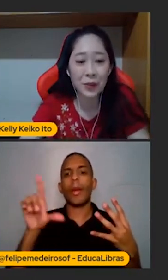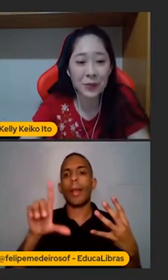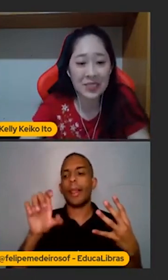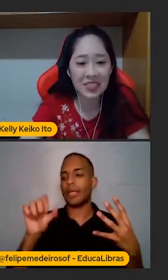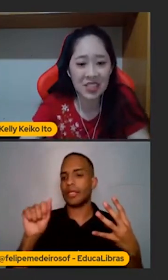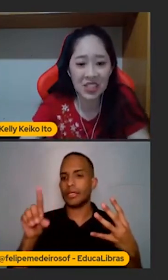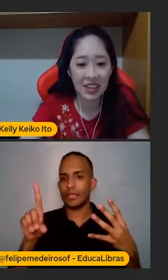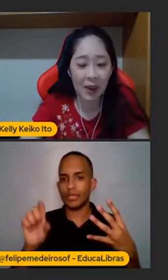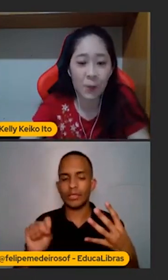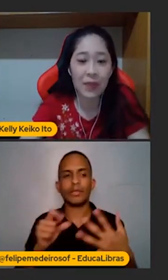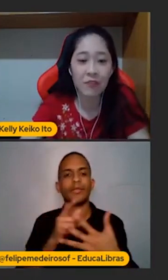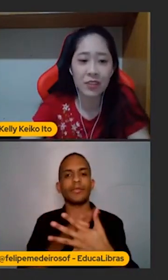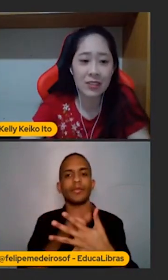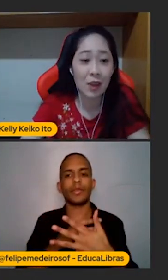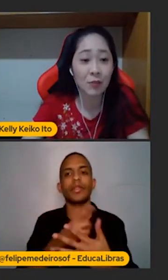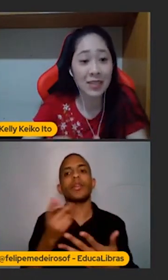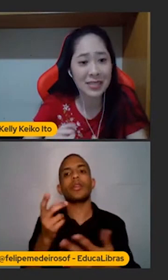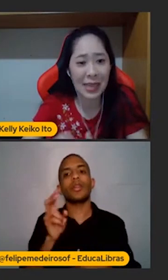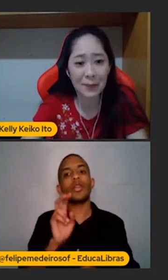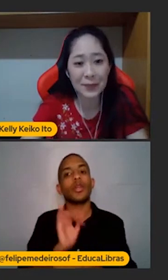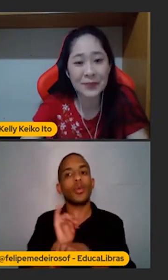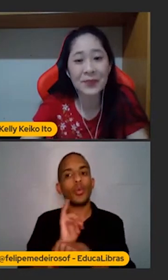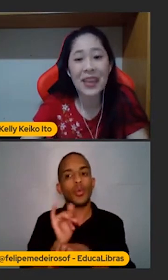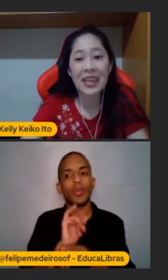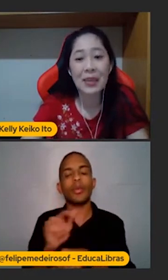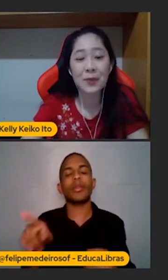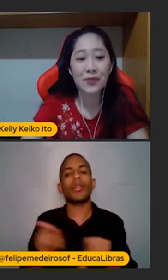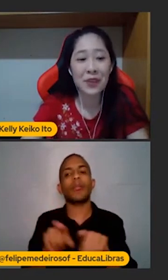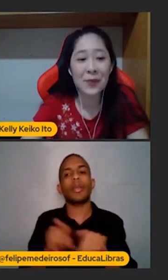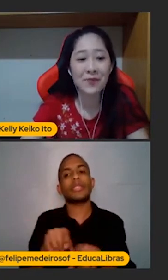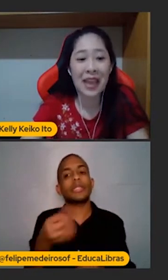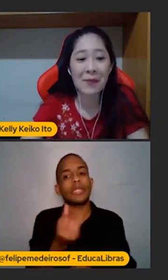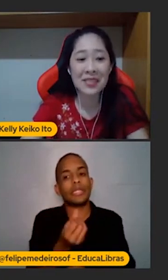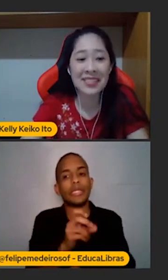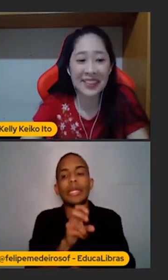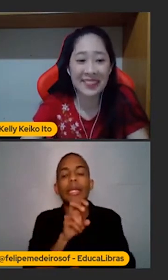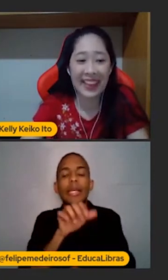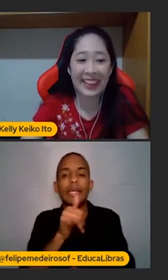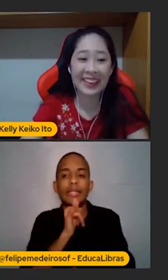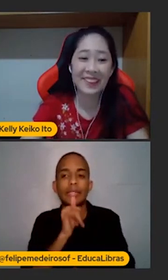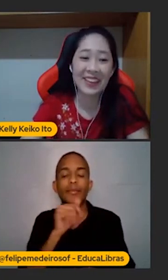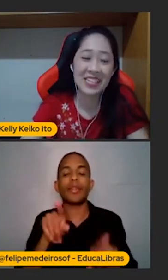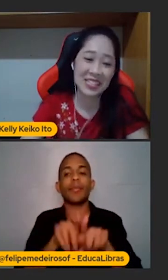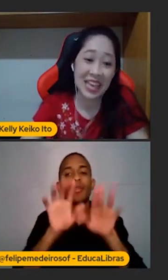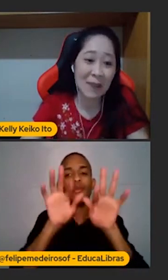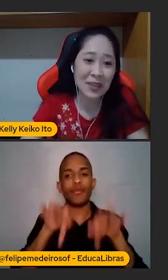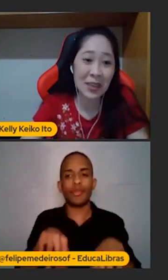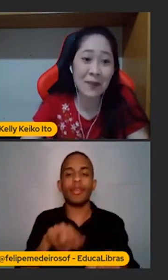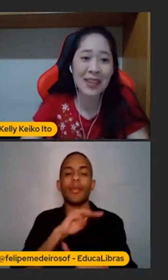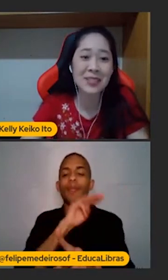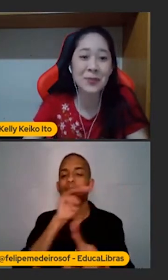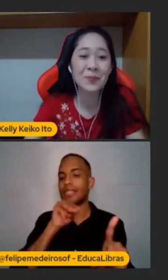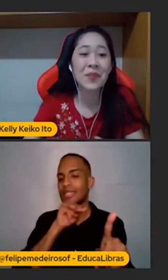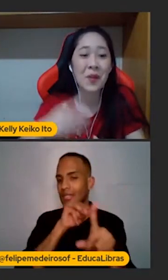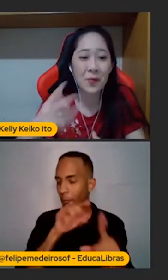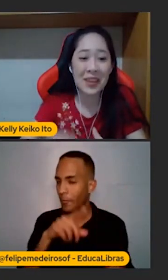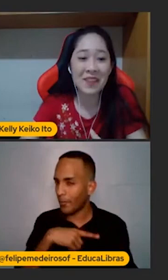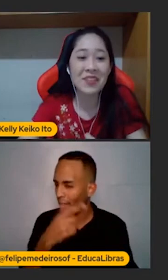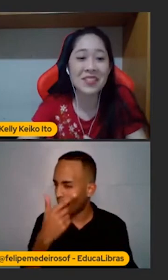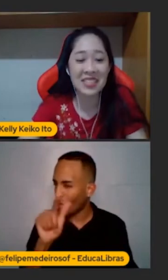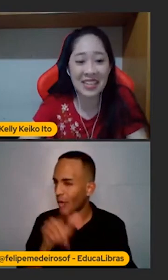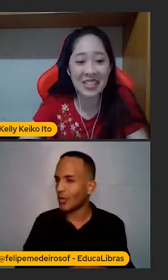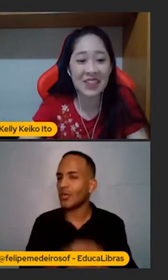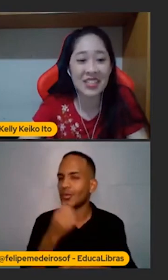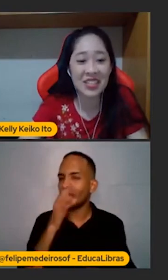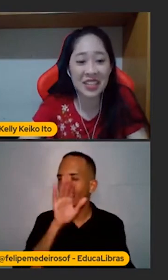coisa o YouTube em geral vou trazer alguns exemplos e por fim a missão né que agora a gente sabe que tem mais um